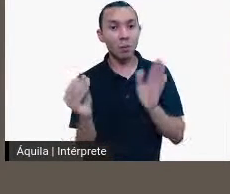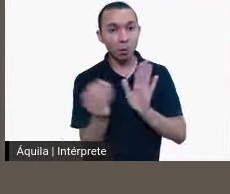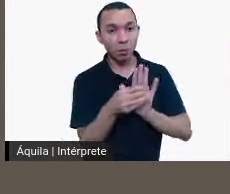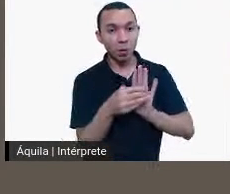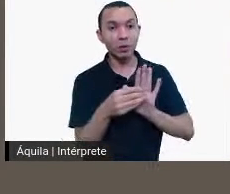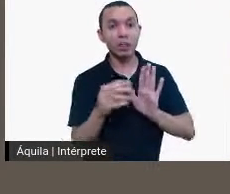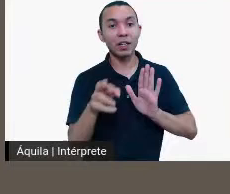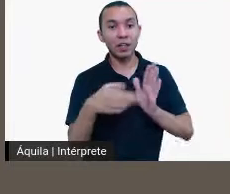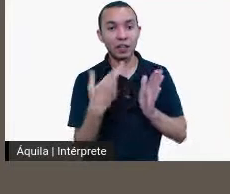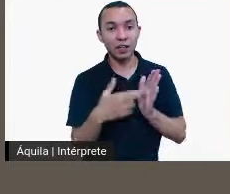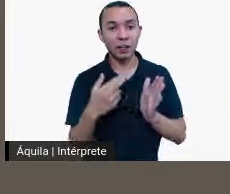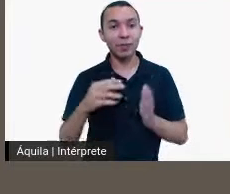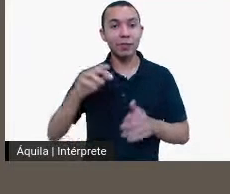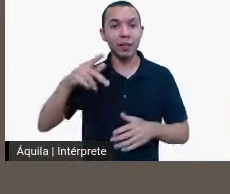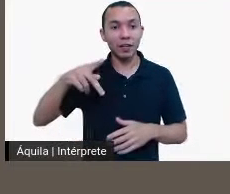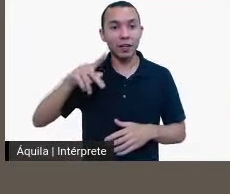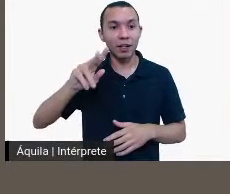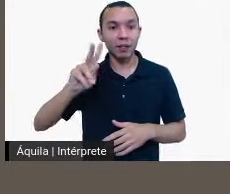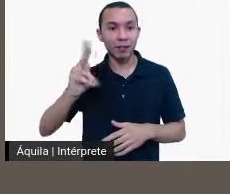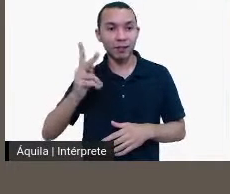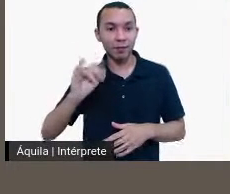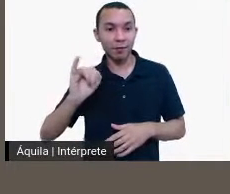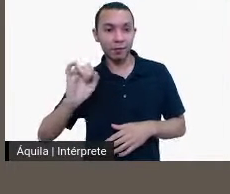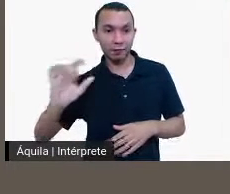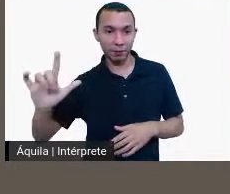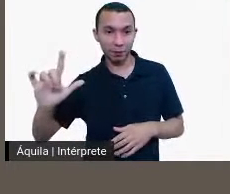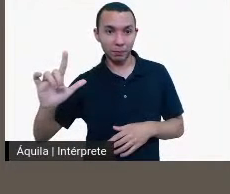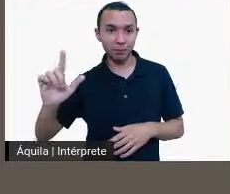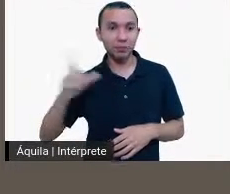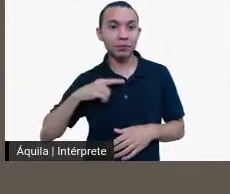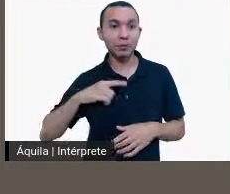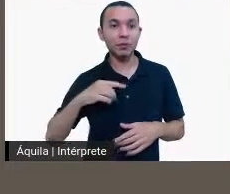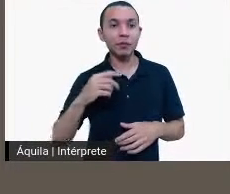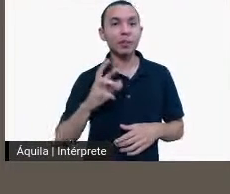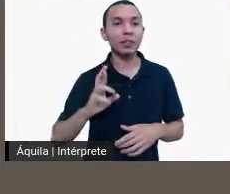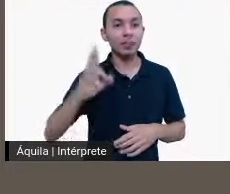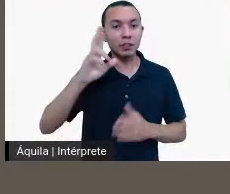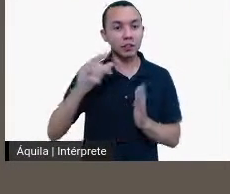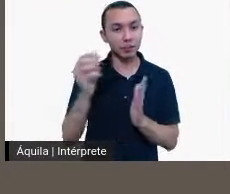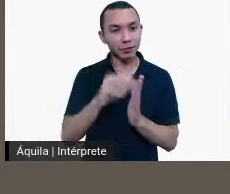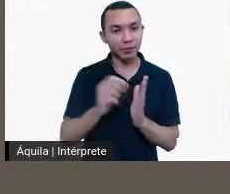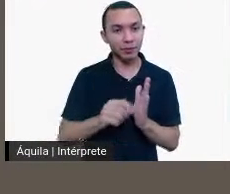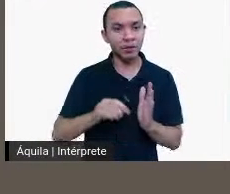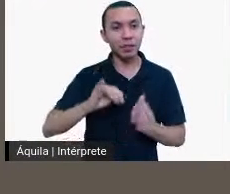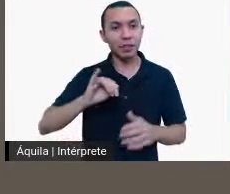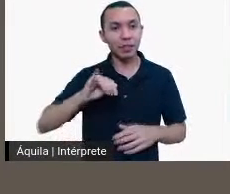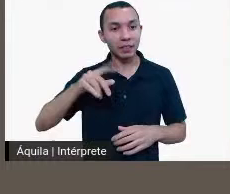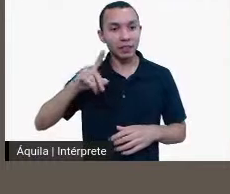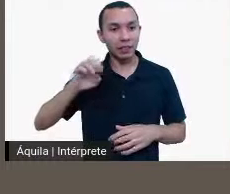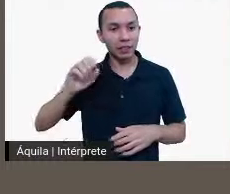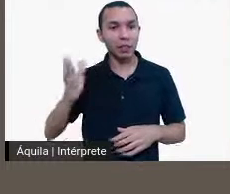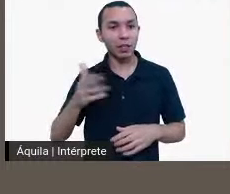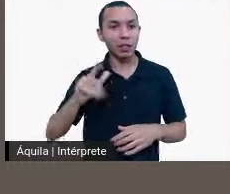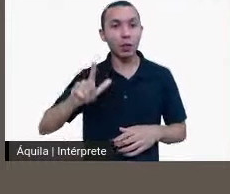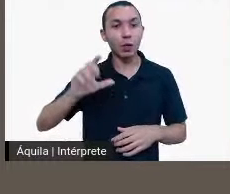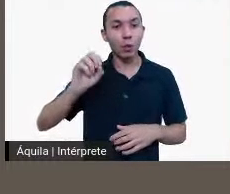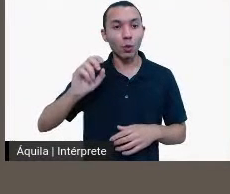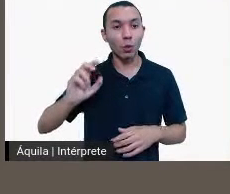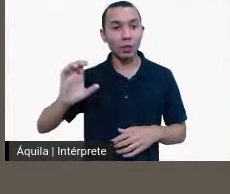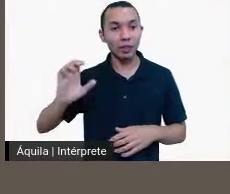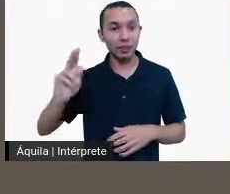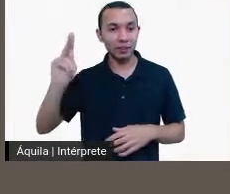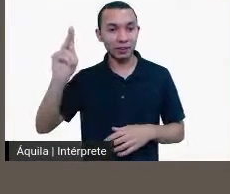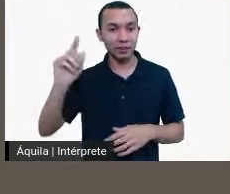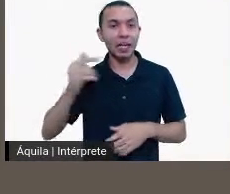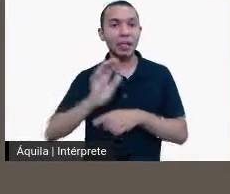Film, revista que tem como editor Louis Delluc, que é uma figura central no movimento de renovação do